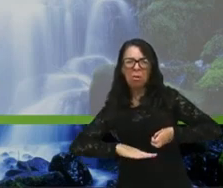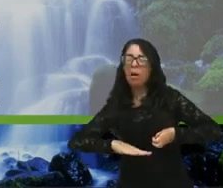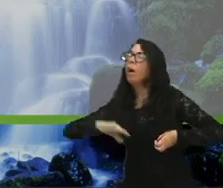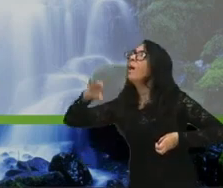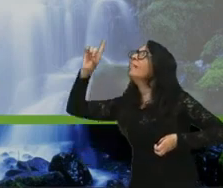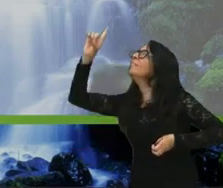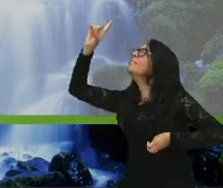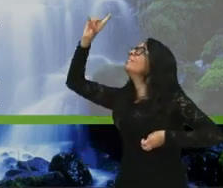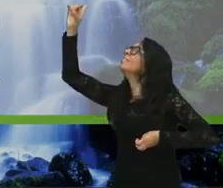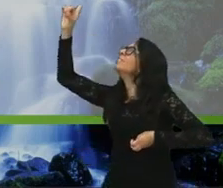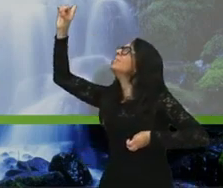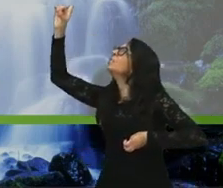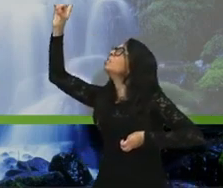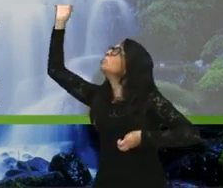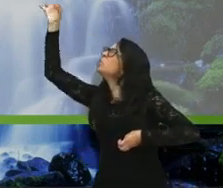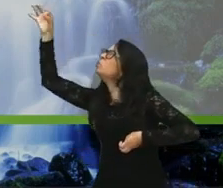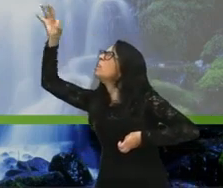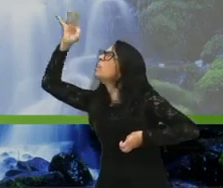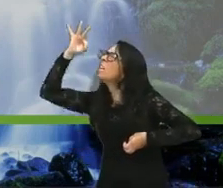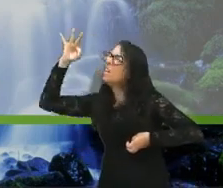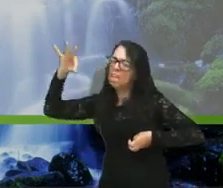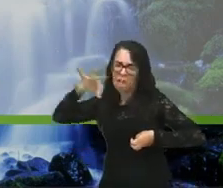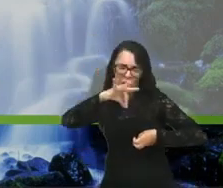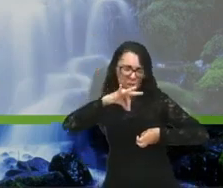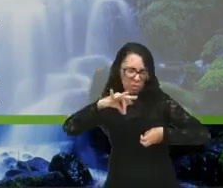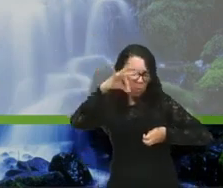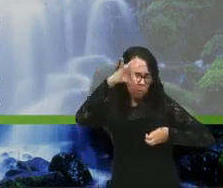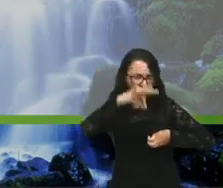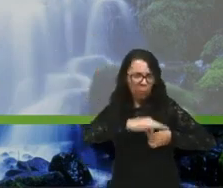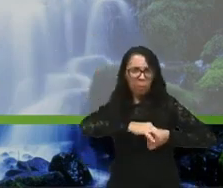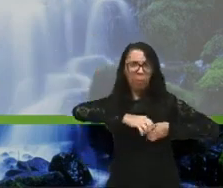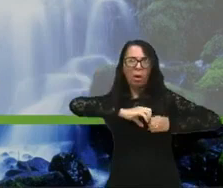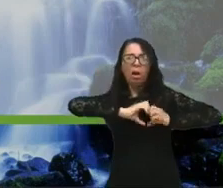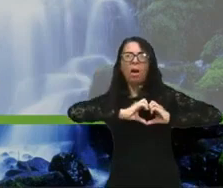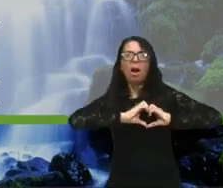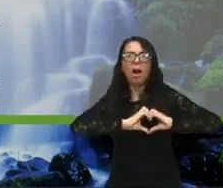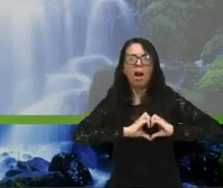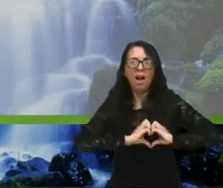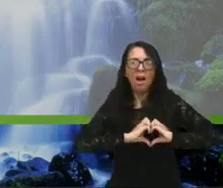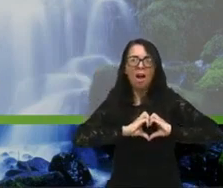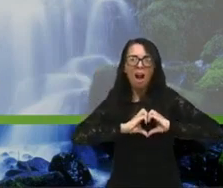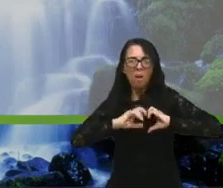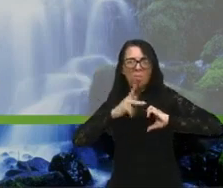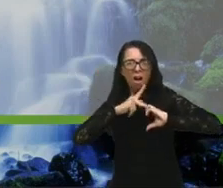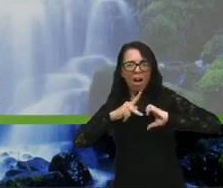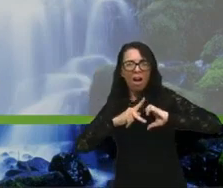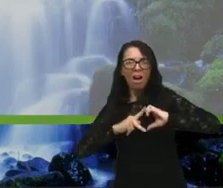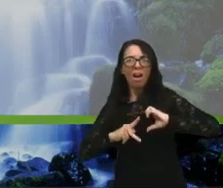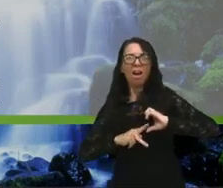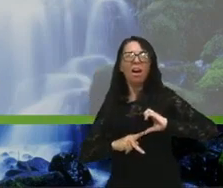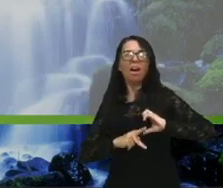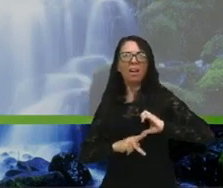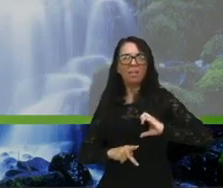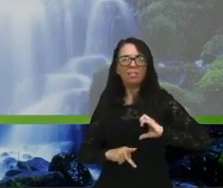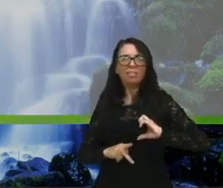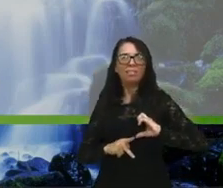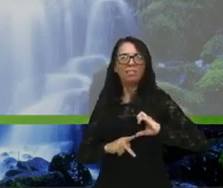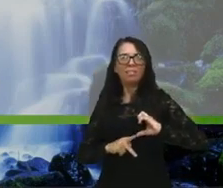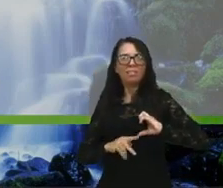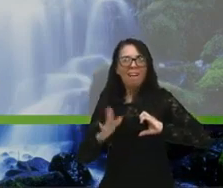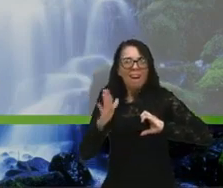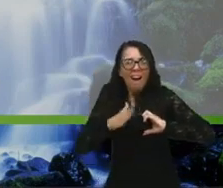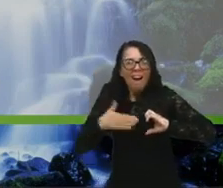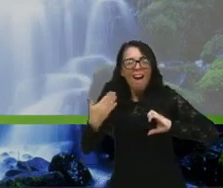aonde muitas vezes somos presos por conta das nossas ambições, por causa dos nossos desejos